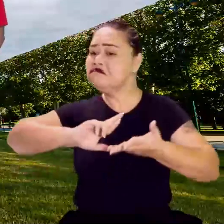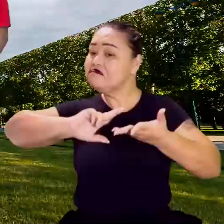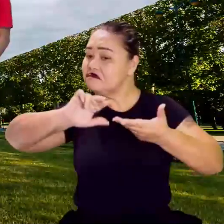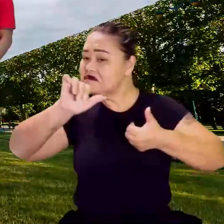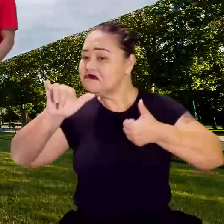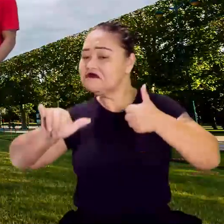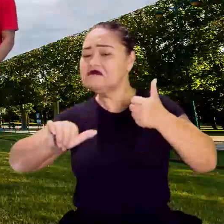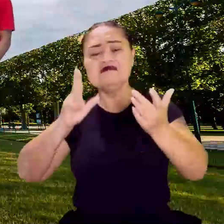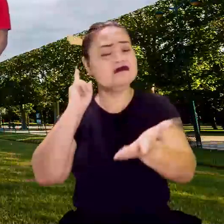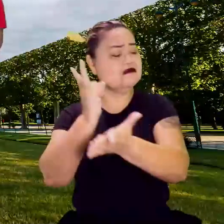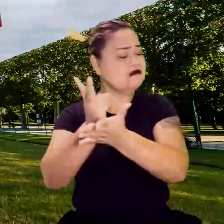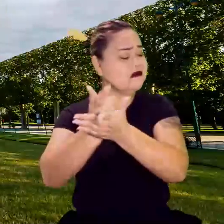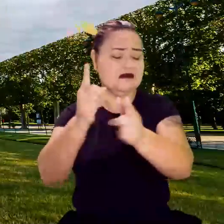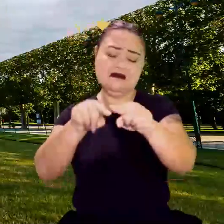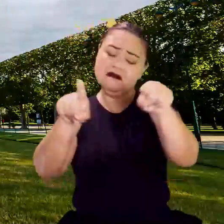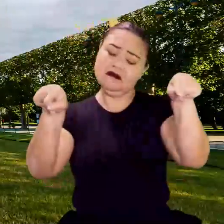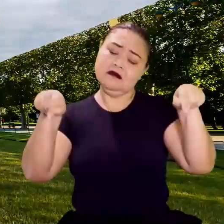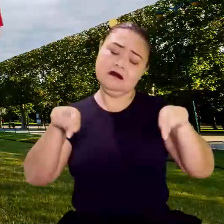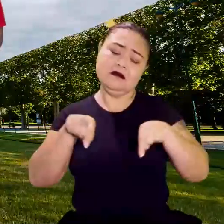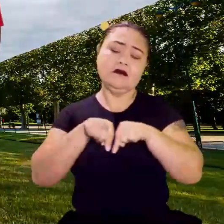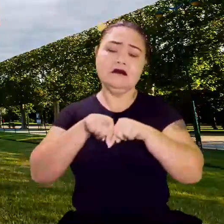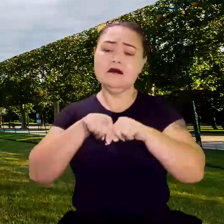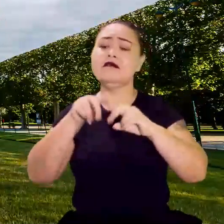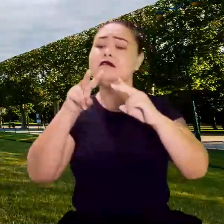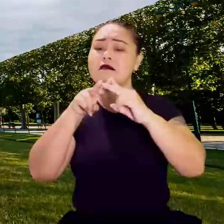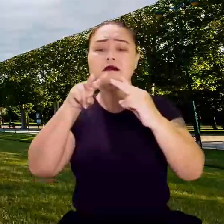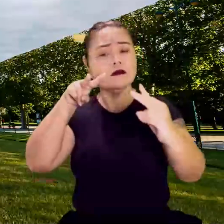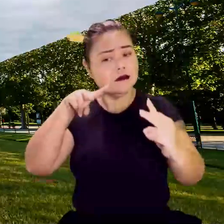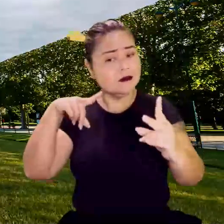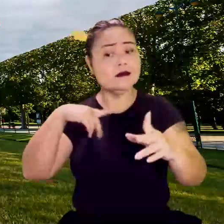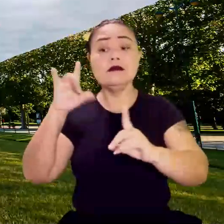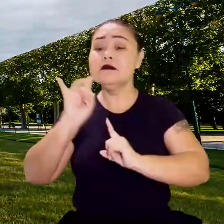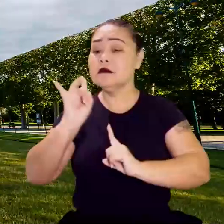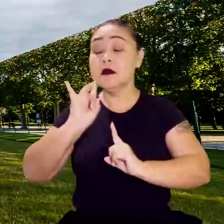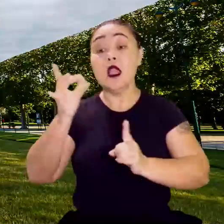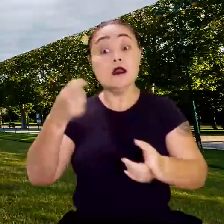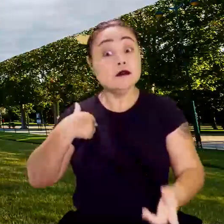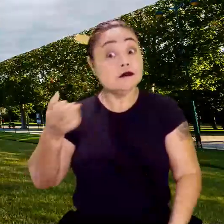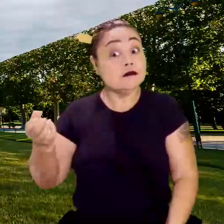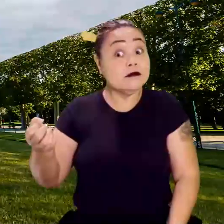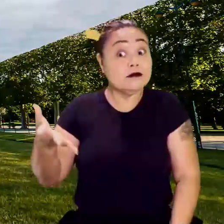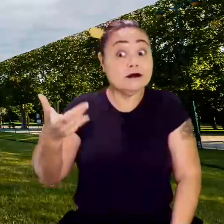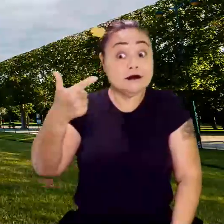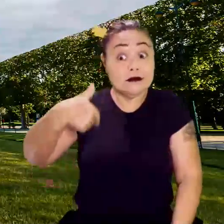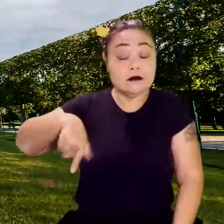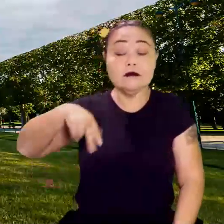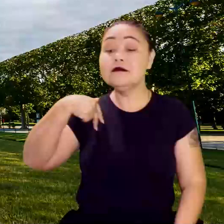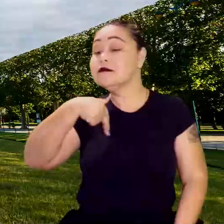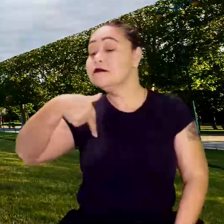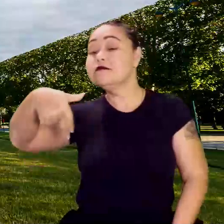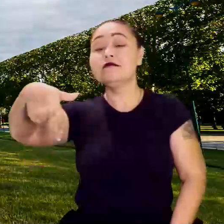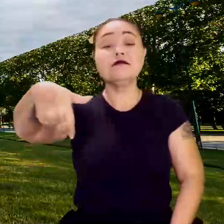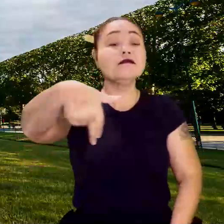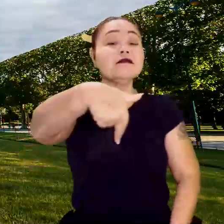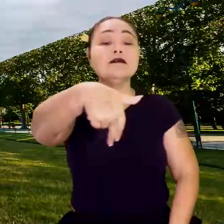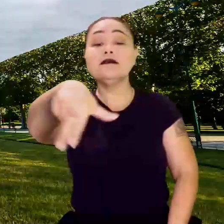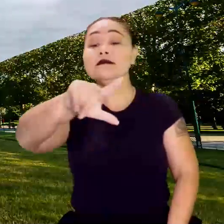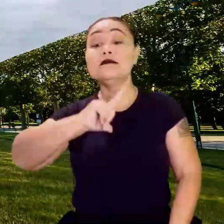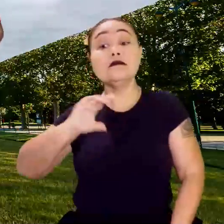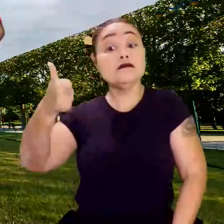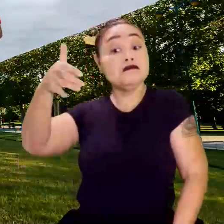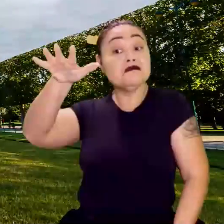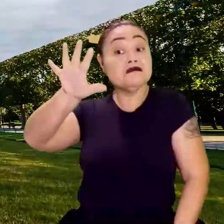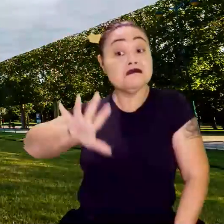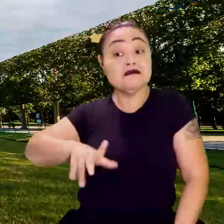né? Sempre na nossa sala de aula virtual, então a gente gosta de dar uma inovada aí, dar uma passeada. E estamos aqui em